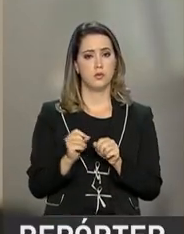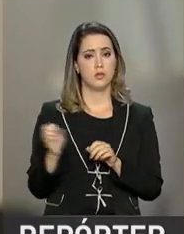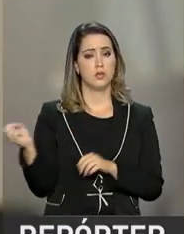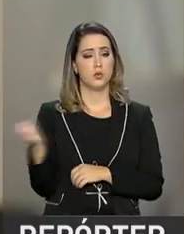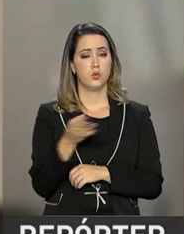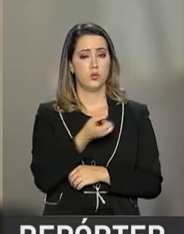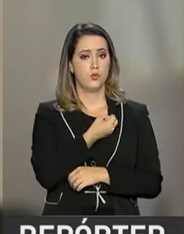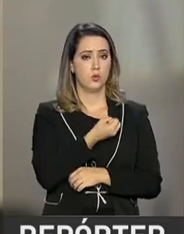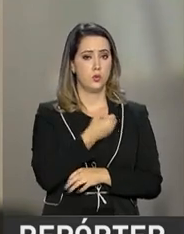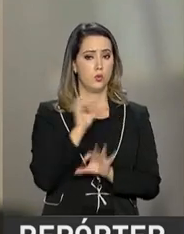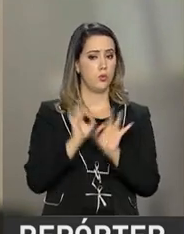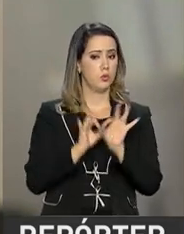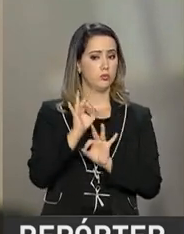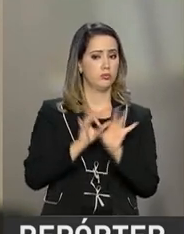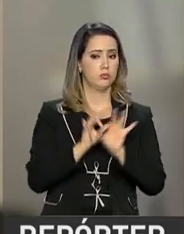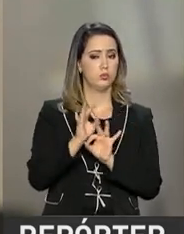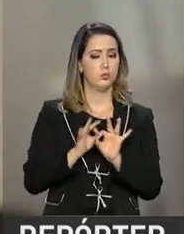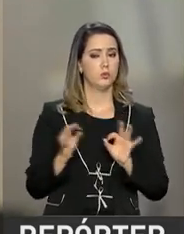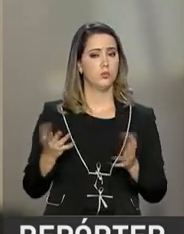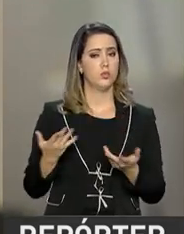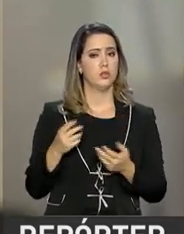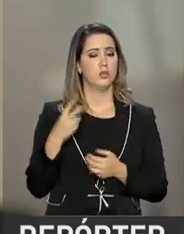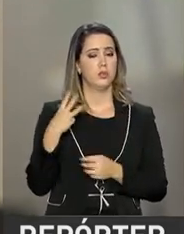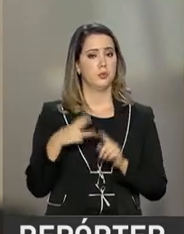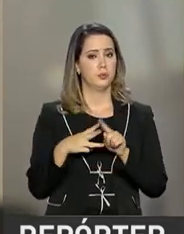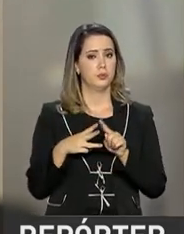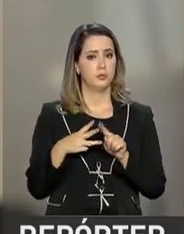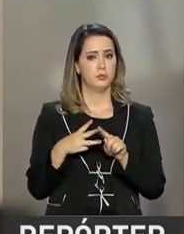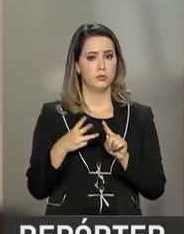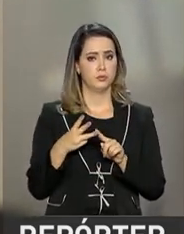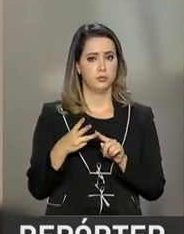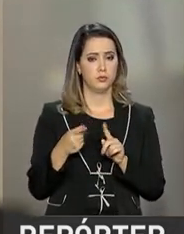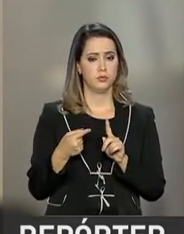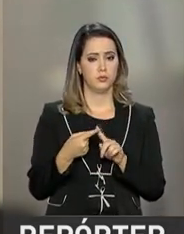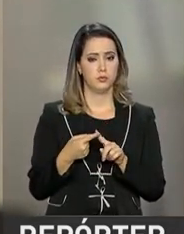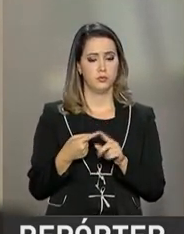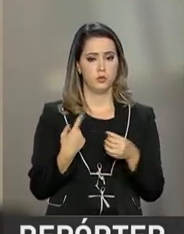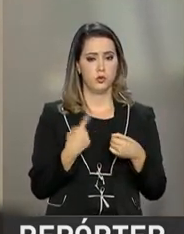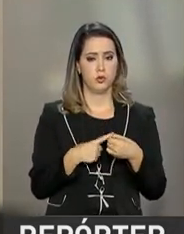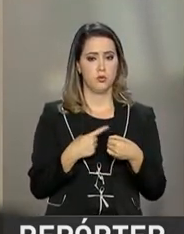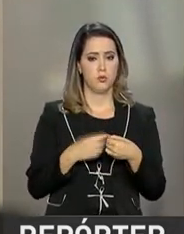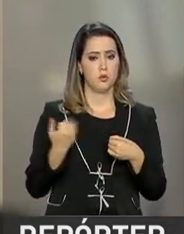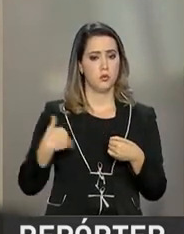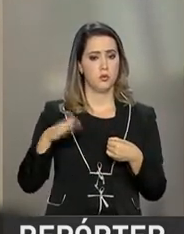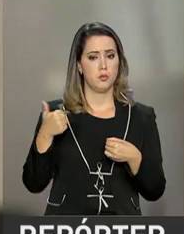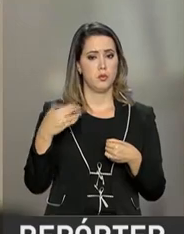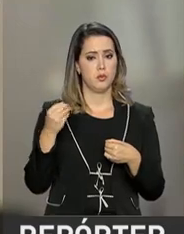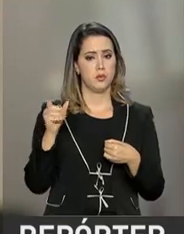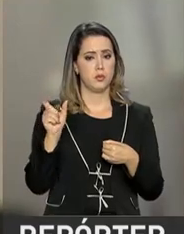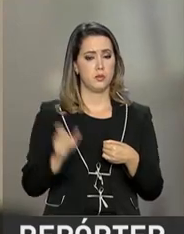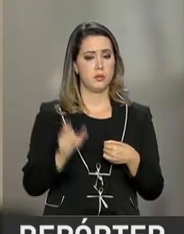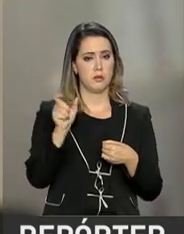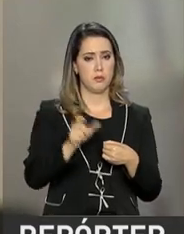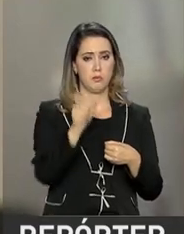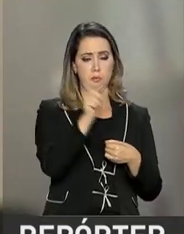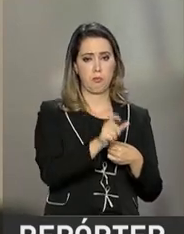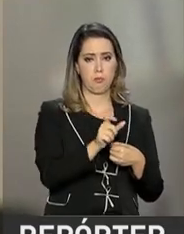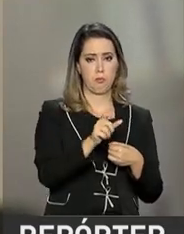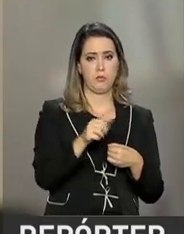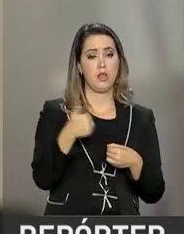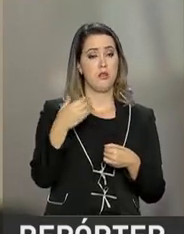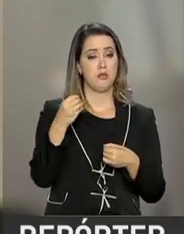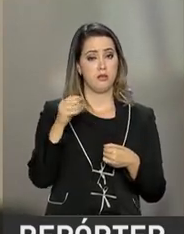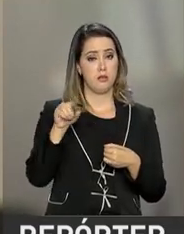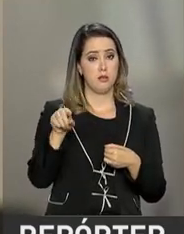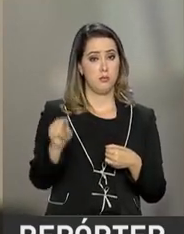índices com três dimensões é nos municípios com mais de 100 mil habitantes nós vamos trazer